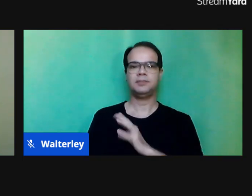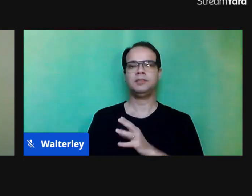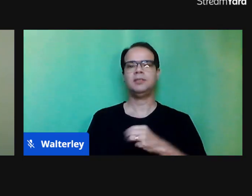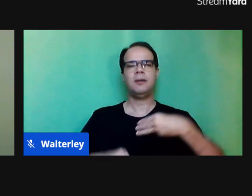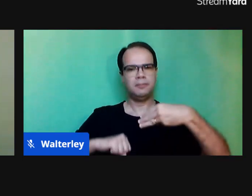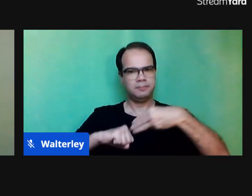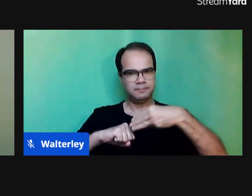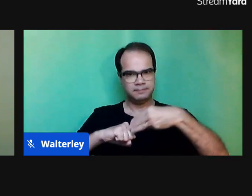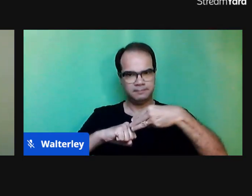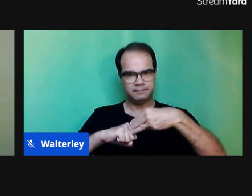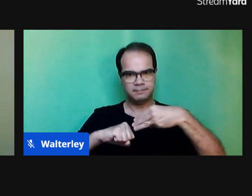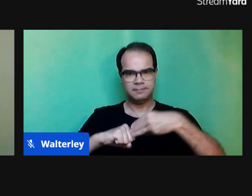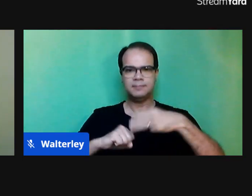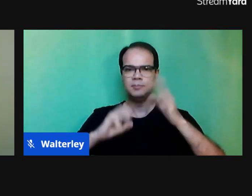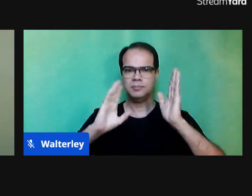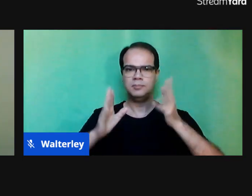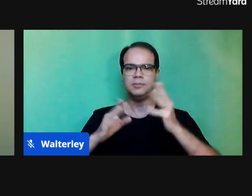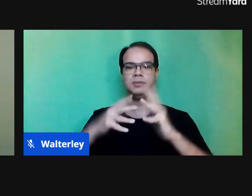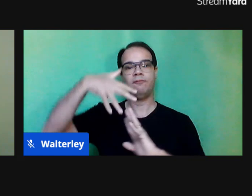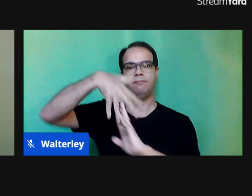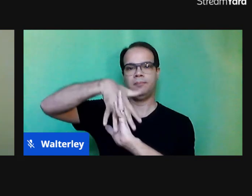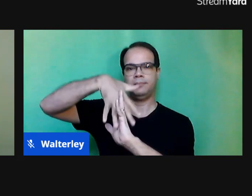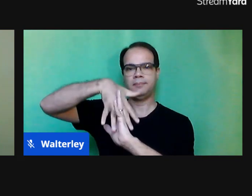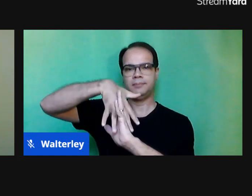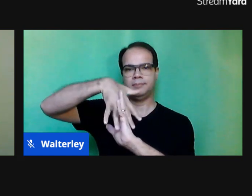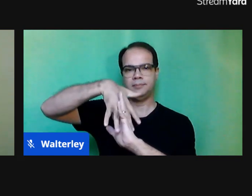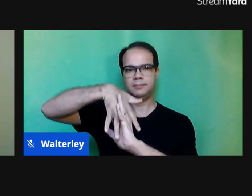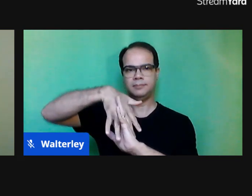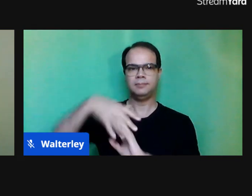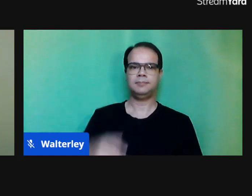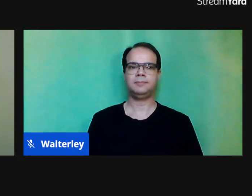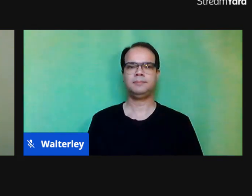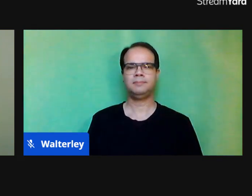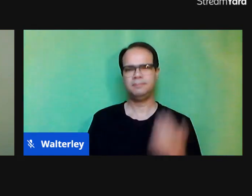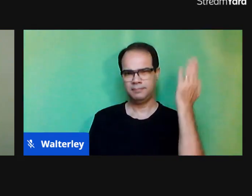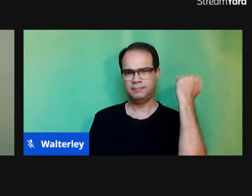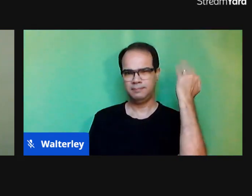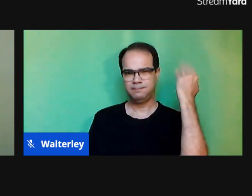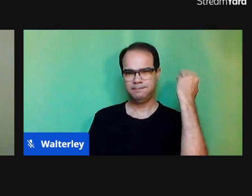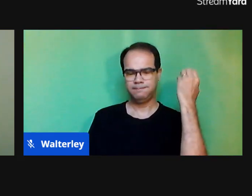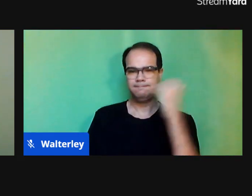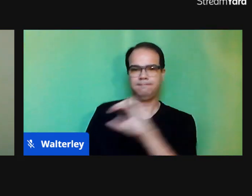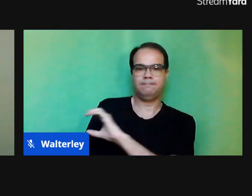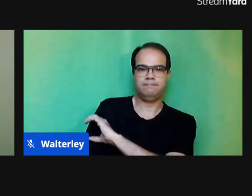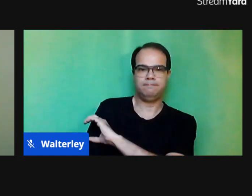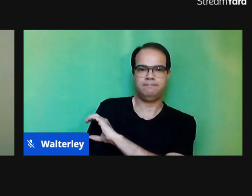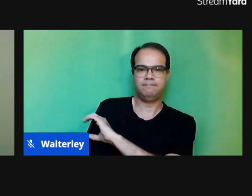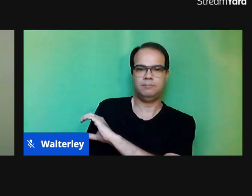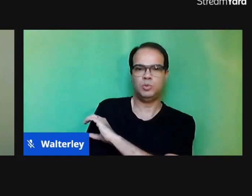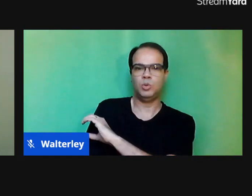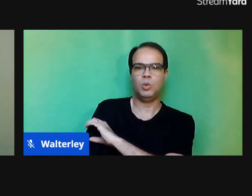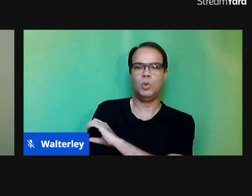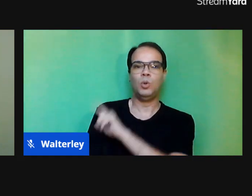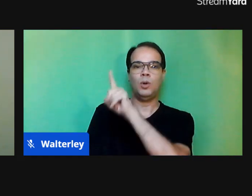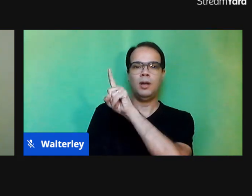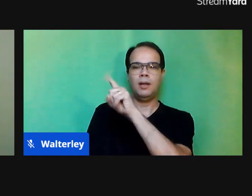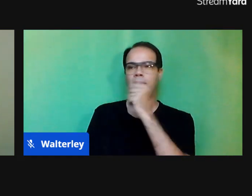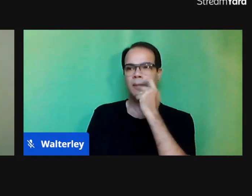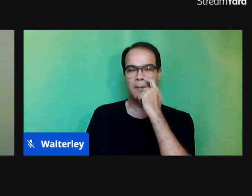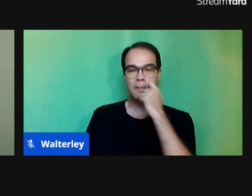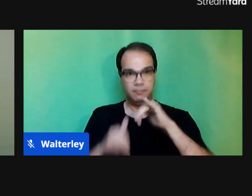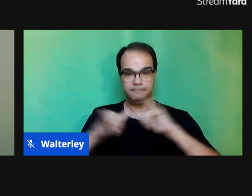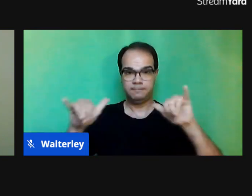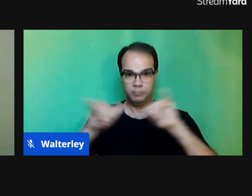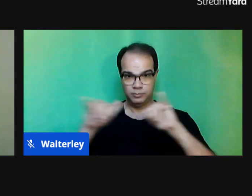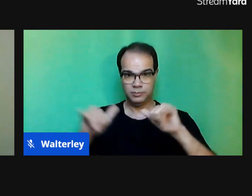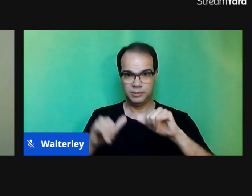estudos de linguagens pela Federal também. Eu já fui coordenador do curso de publicidade da Universidade Estácio de Sá.